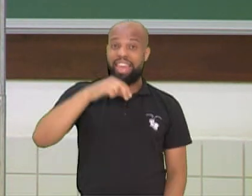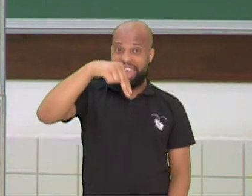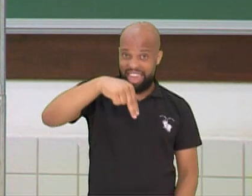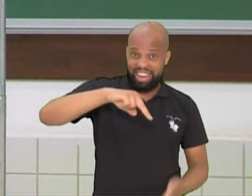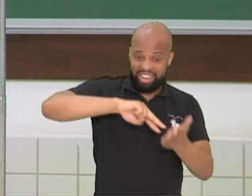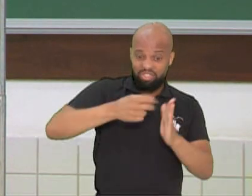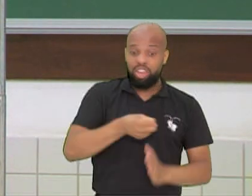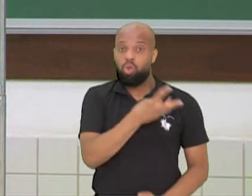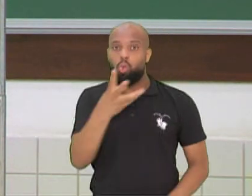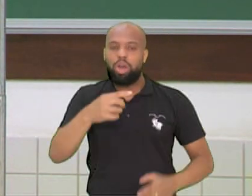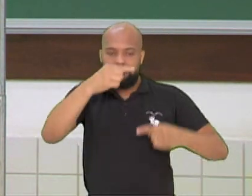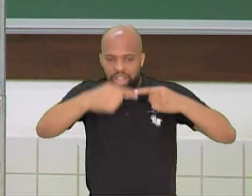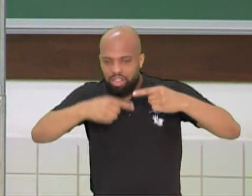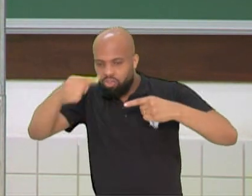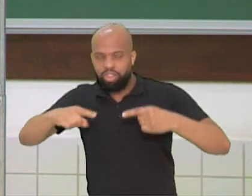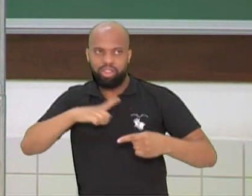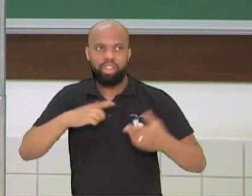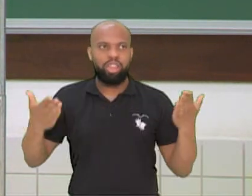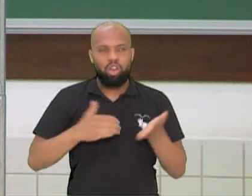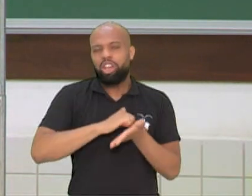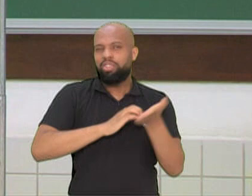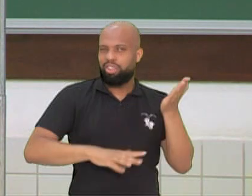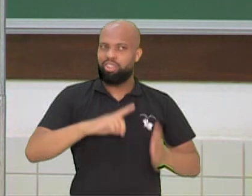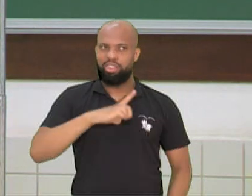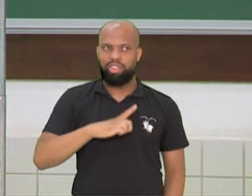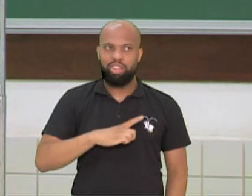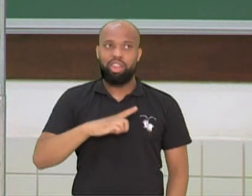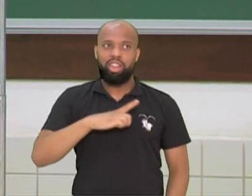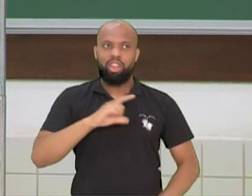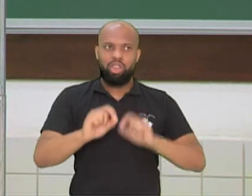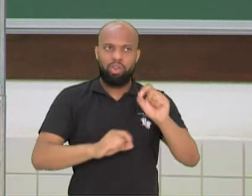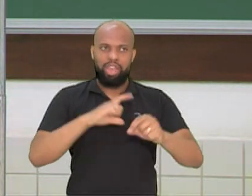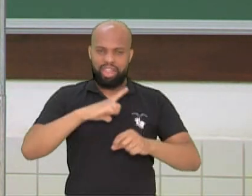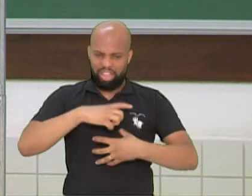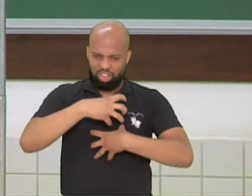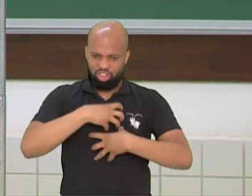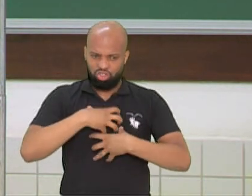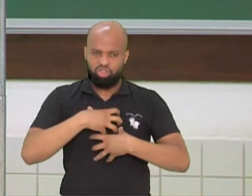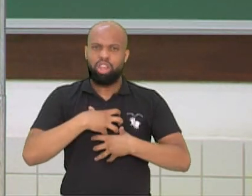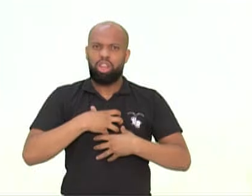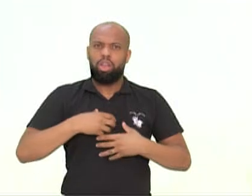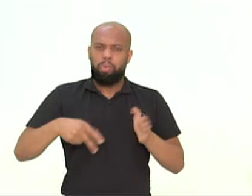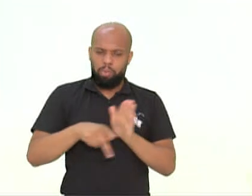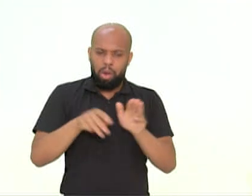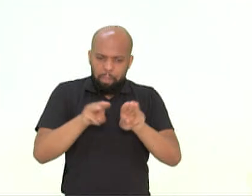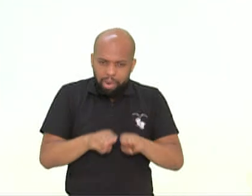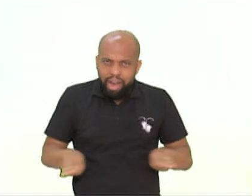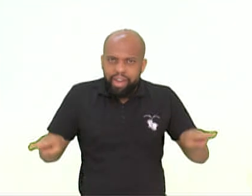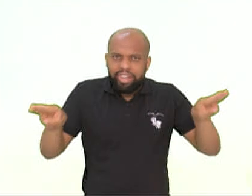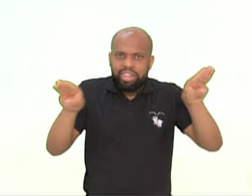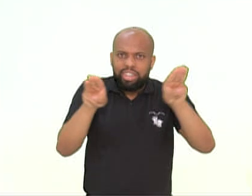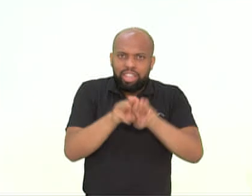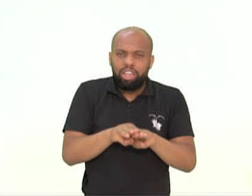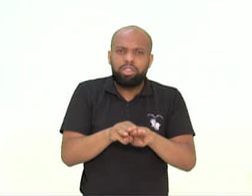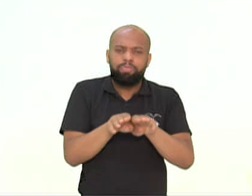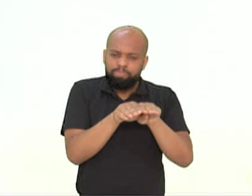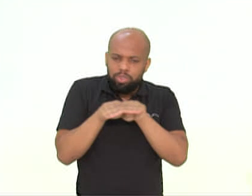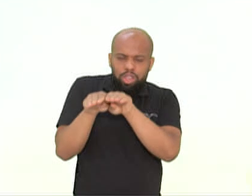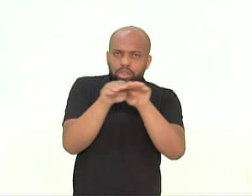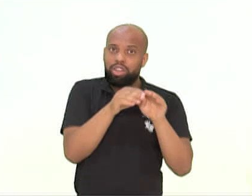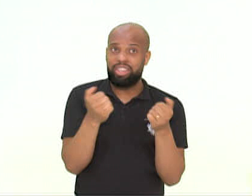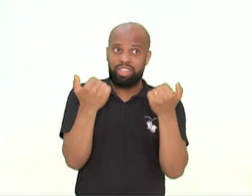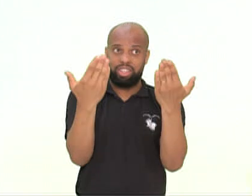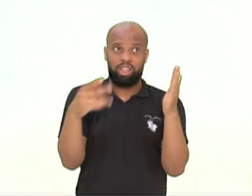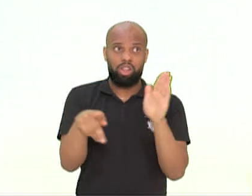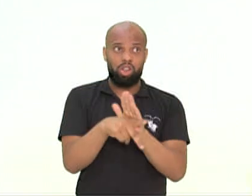condutor. Vamos fazer um exercício? Um campo magnético uniforme externo de